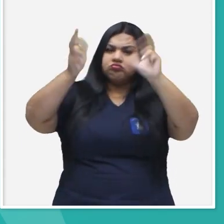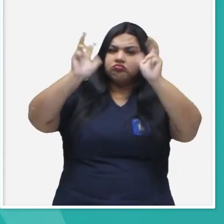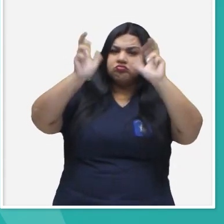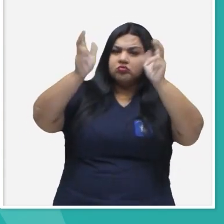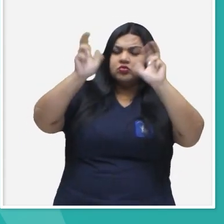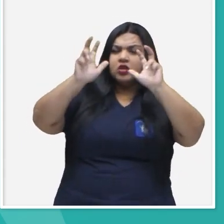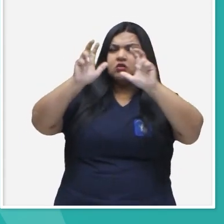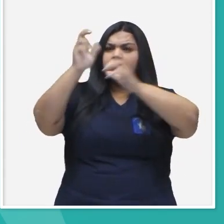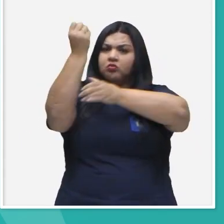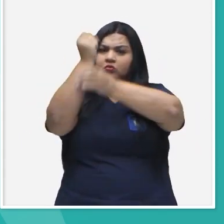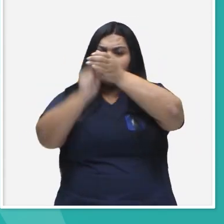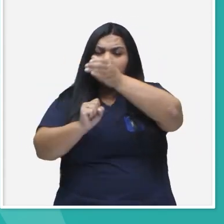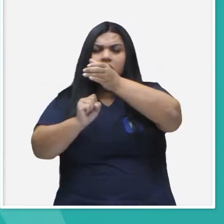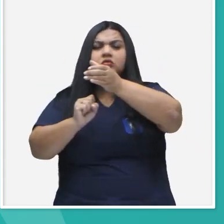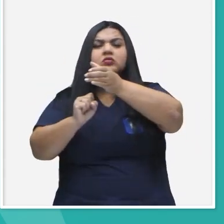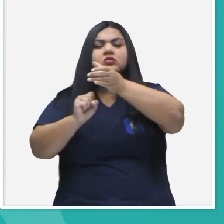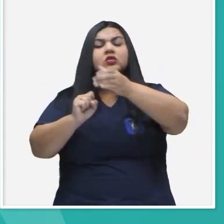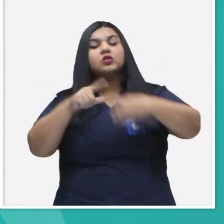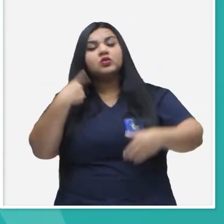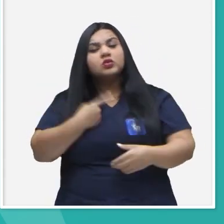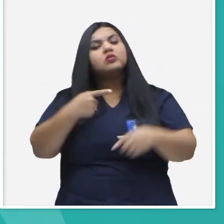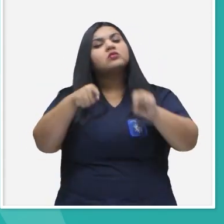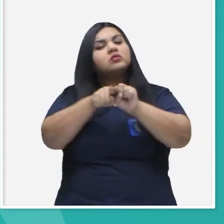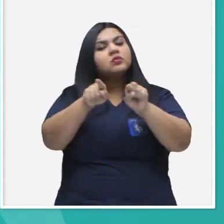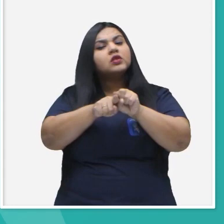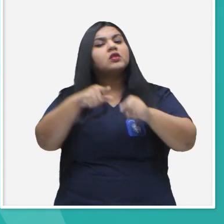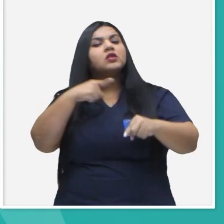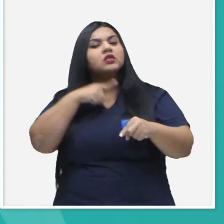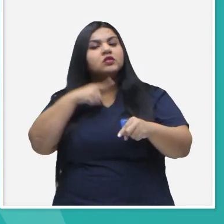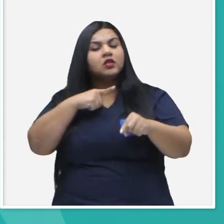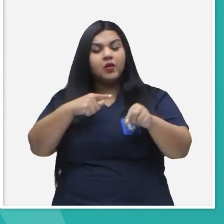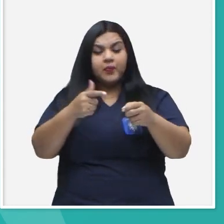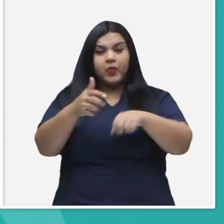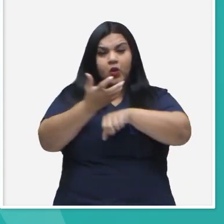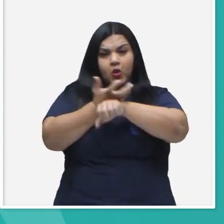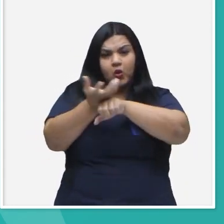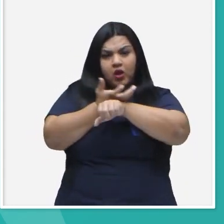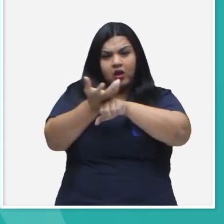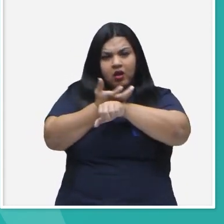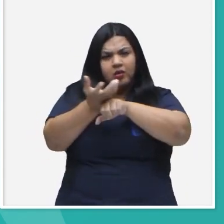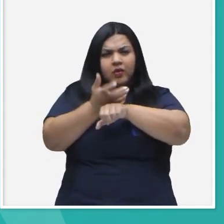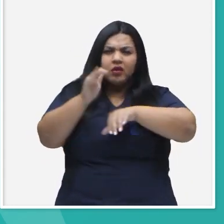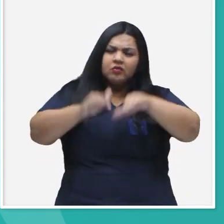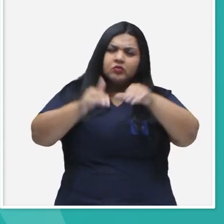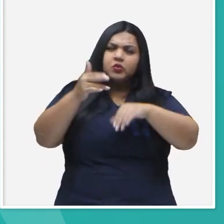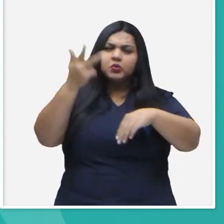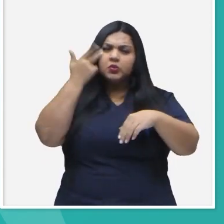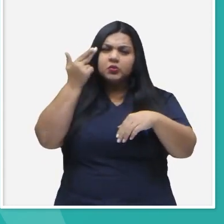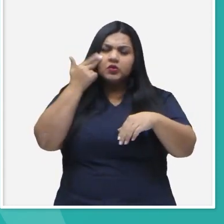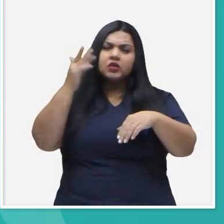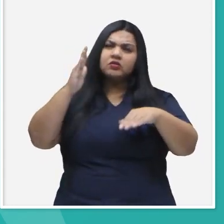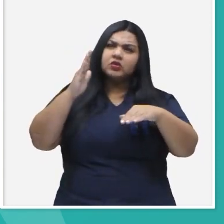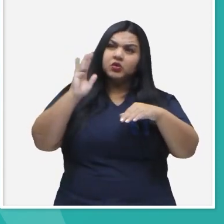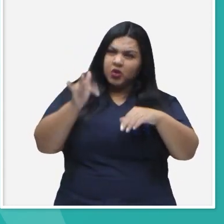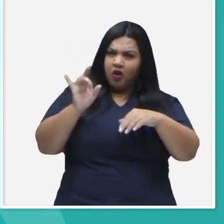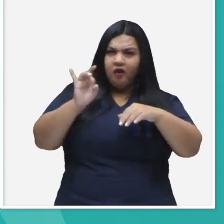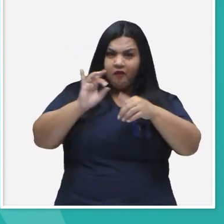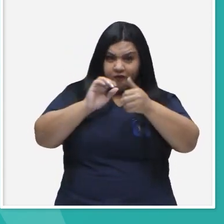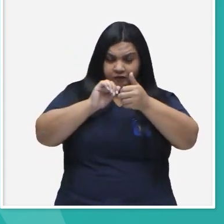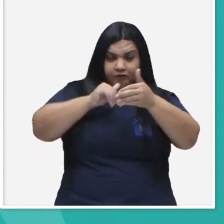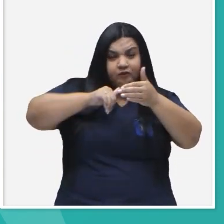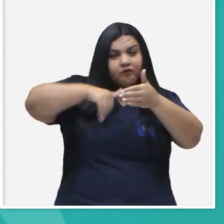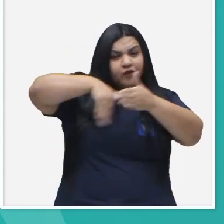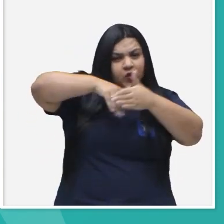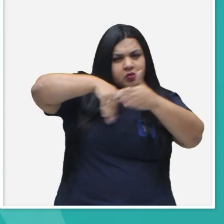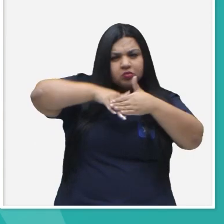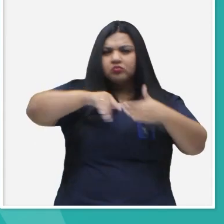o basquete. Nós também temos o campo. Normalmente a gente acha que é só o futebol, né? Mas